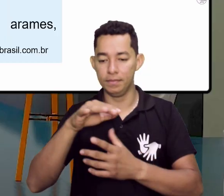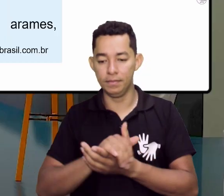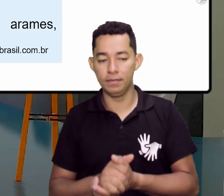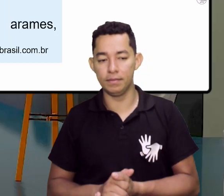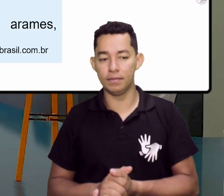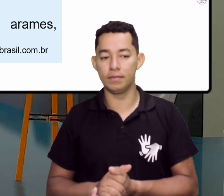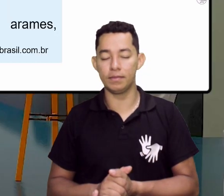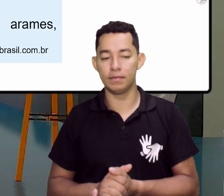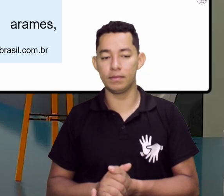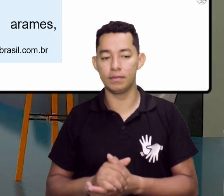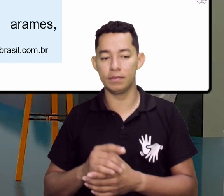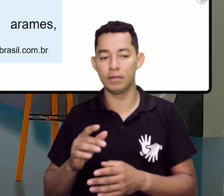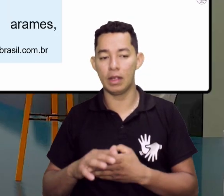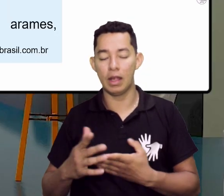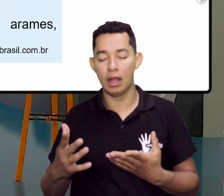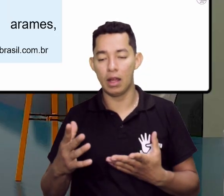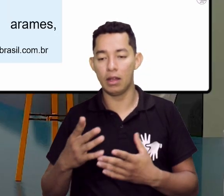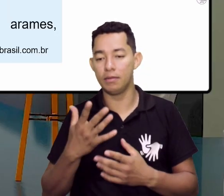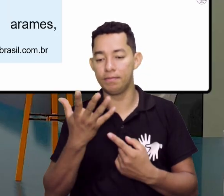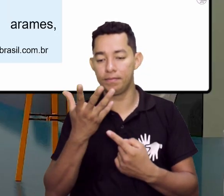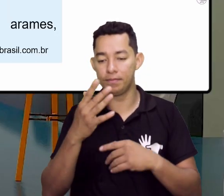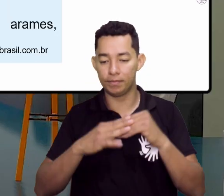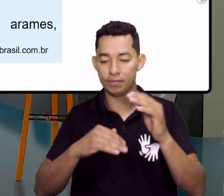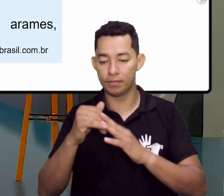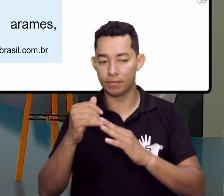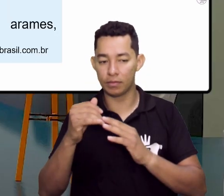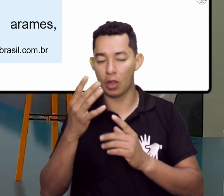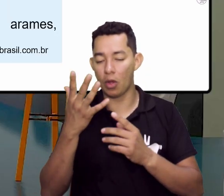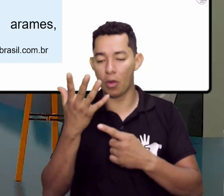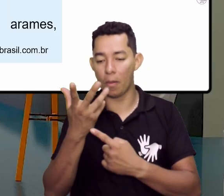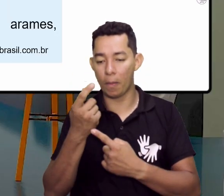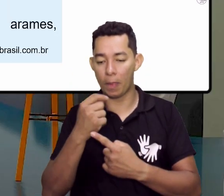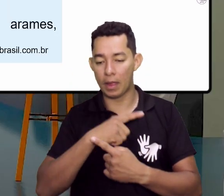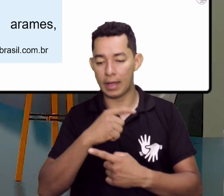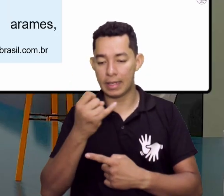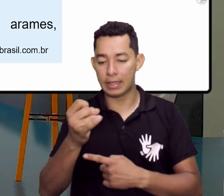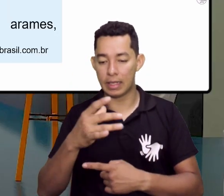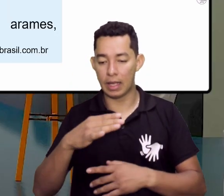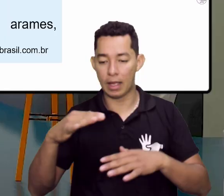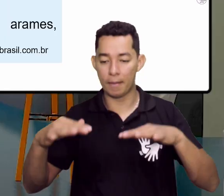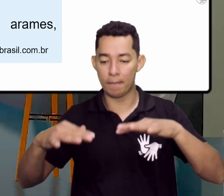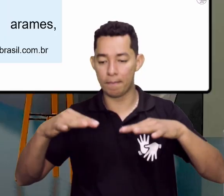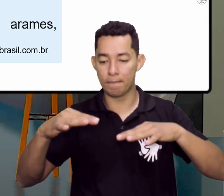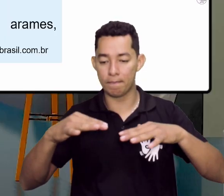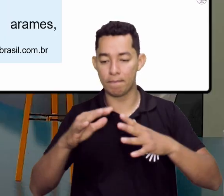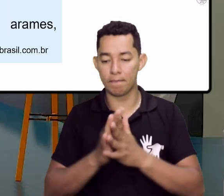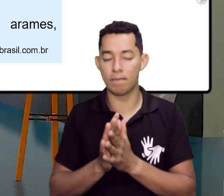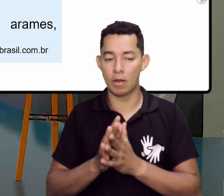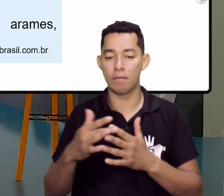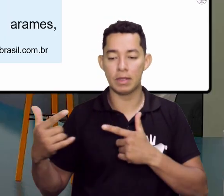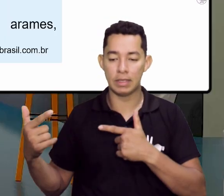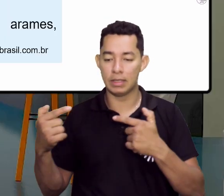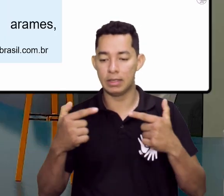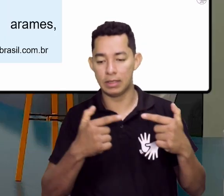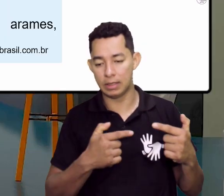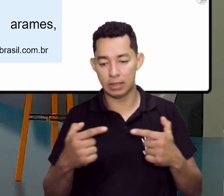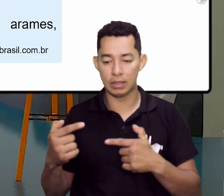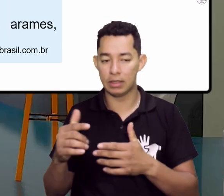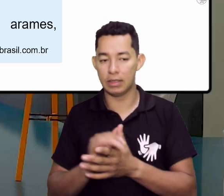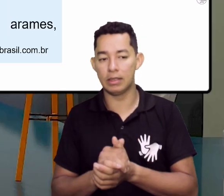acontece à sua volta. Então, se tem movimento de guerra, se tem movimento a desilusão das